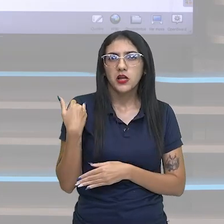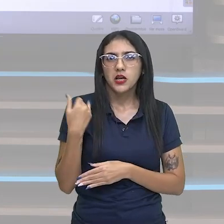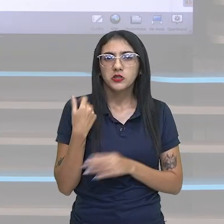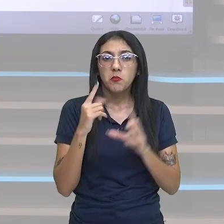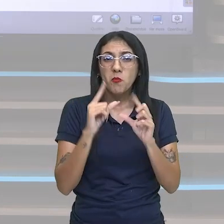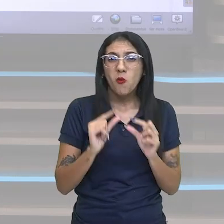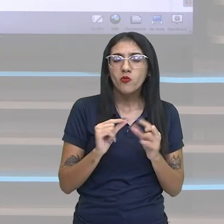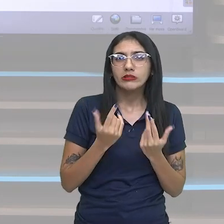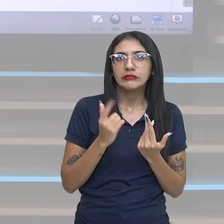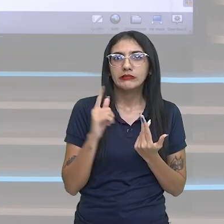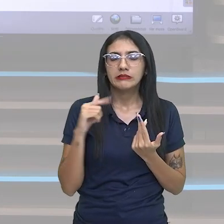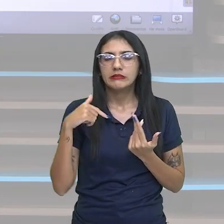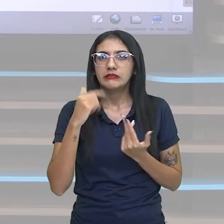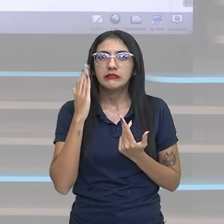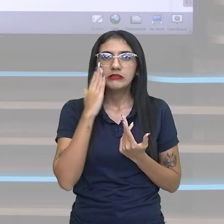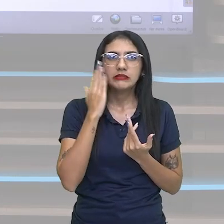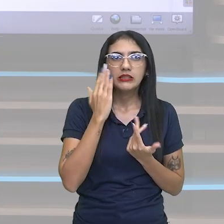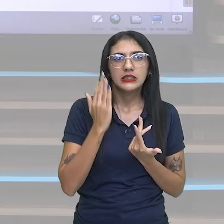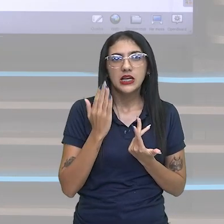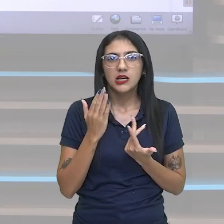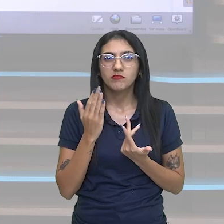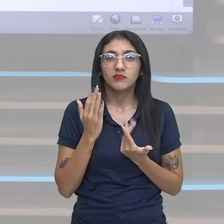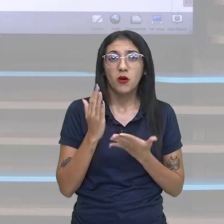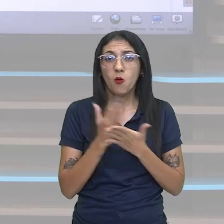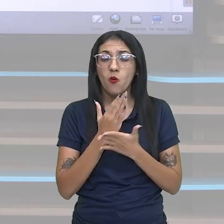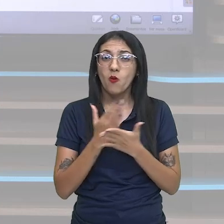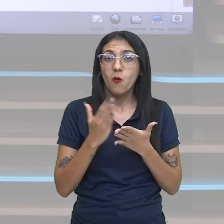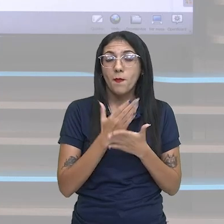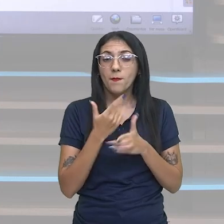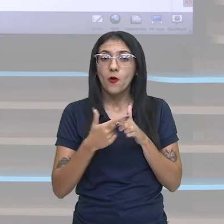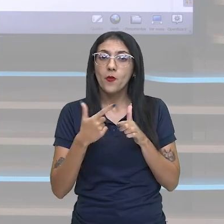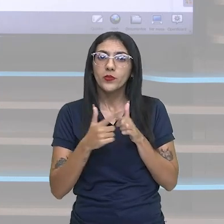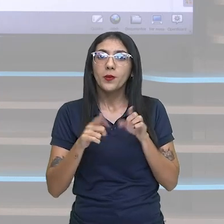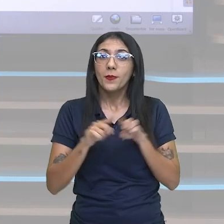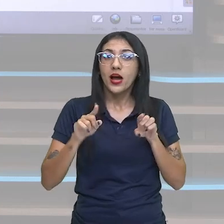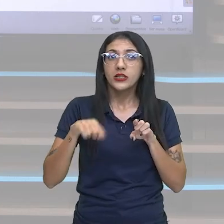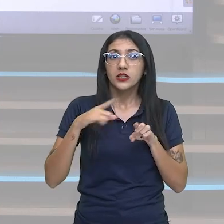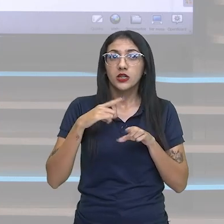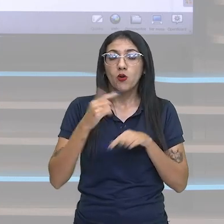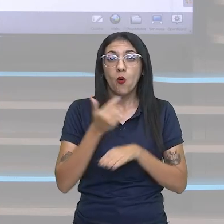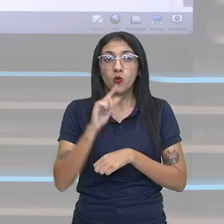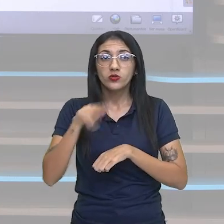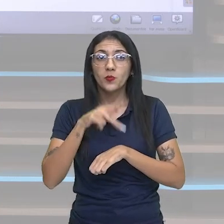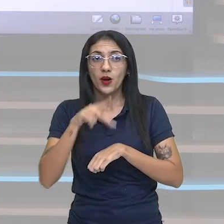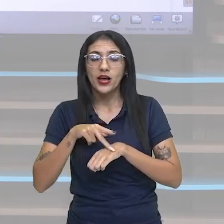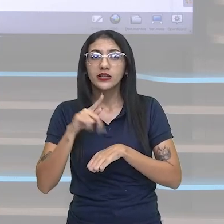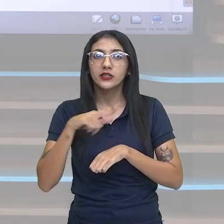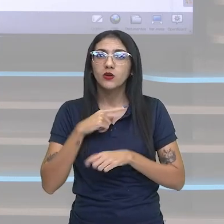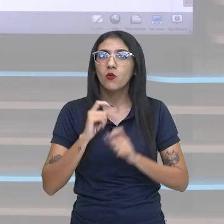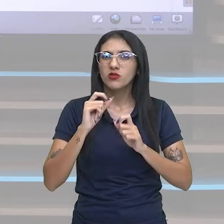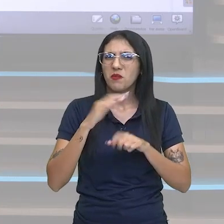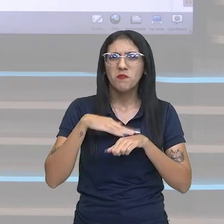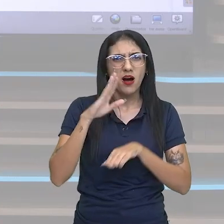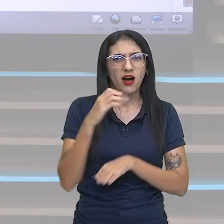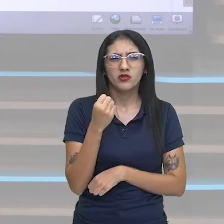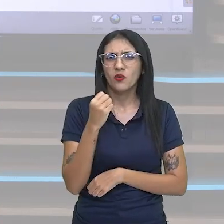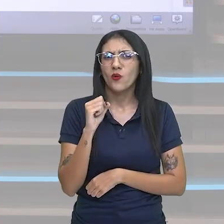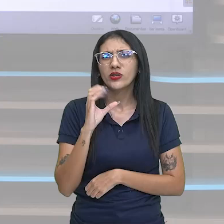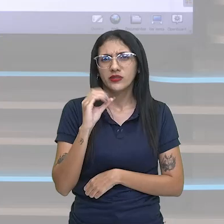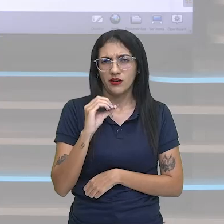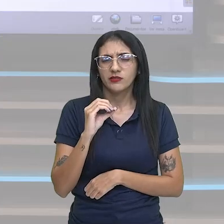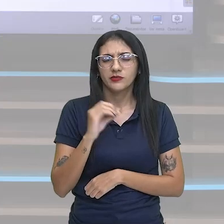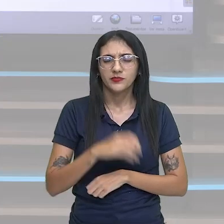que alguma coisa está errada nesse país aí. Mas tem países que têm uma expectativa de vida alta, 80 anos, mais de 80,